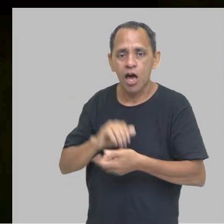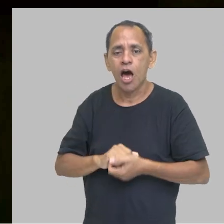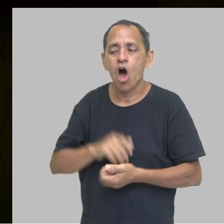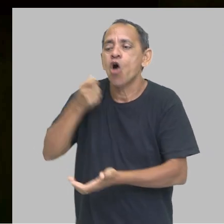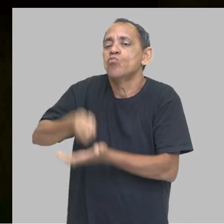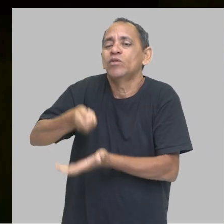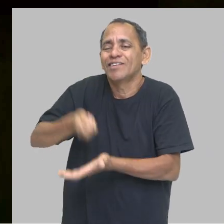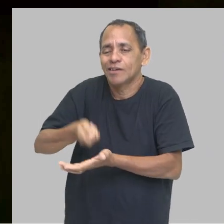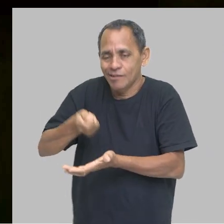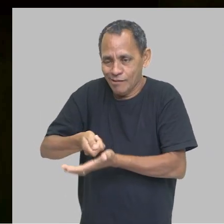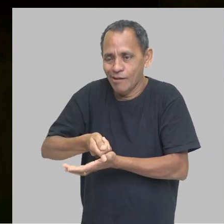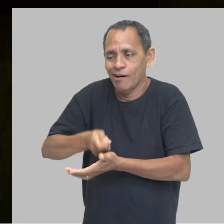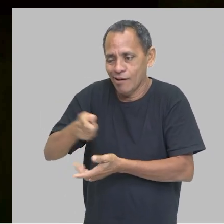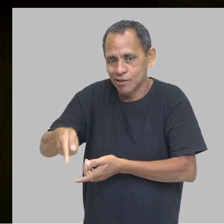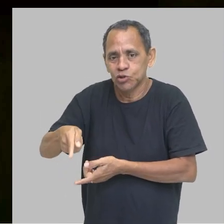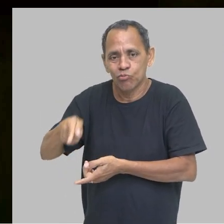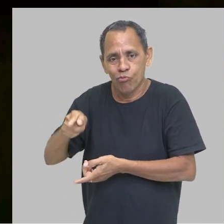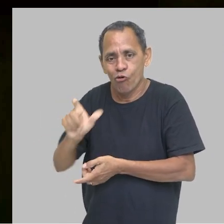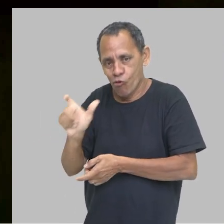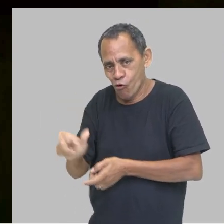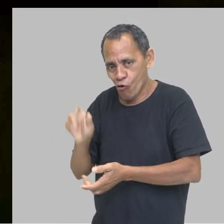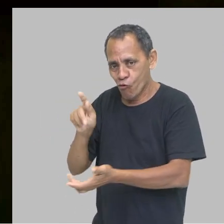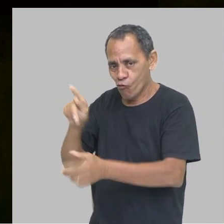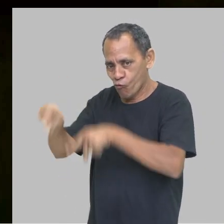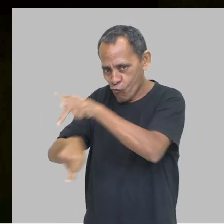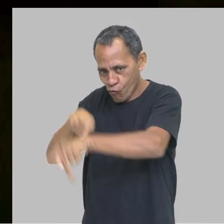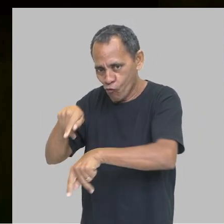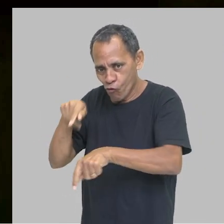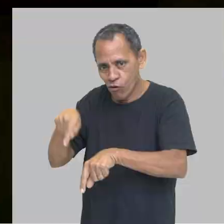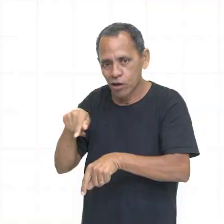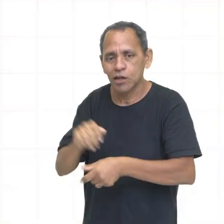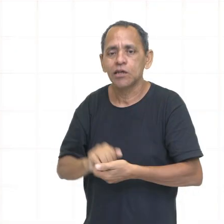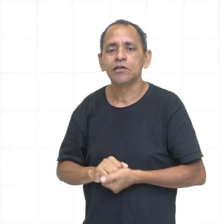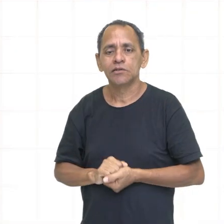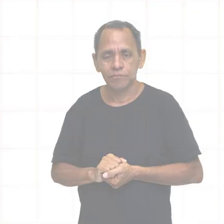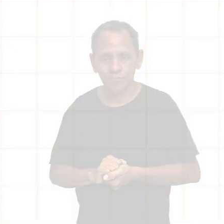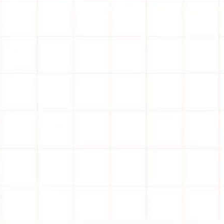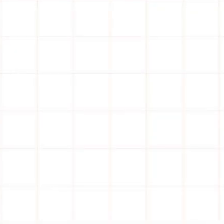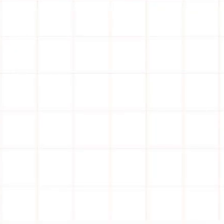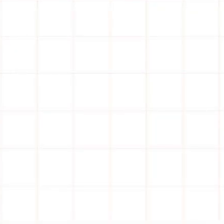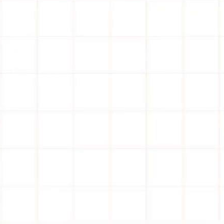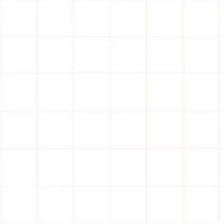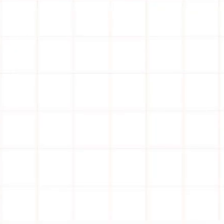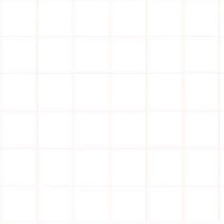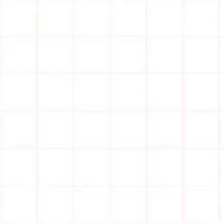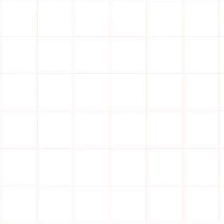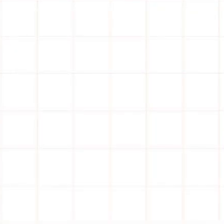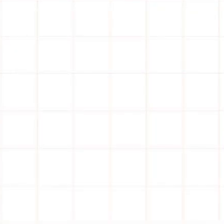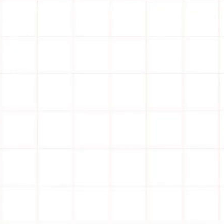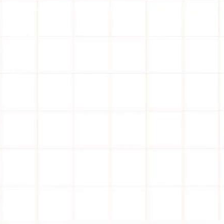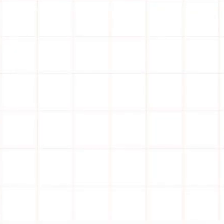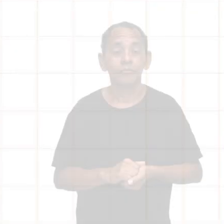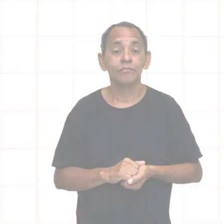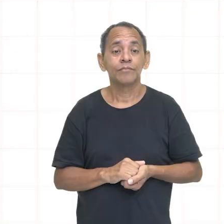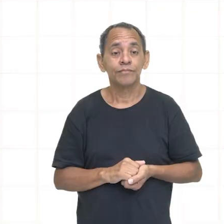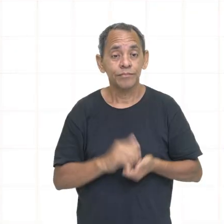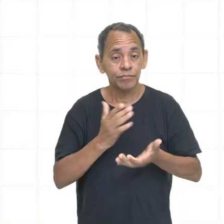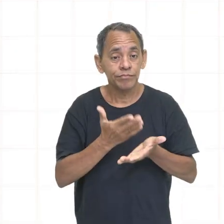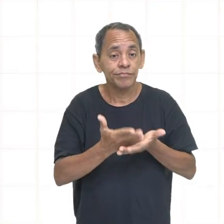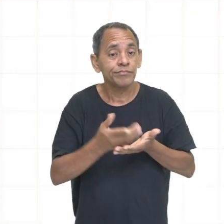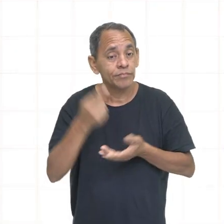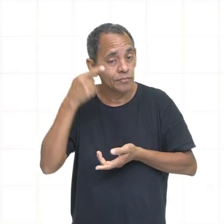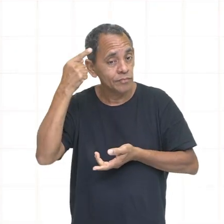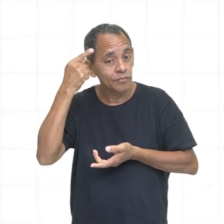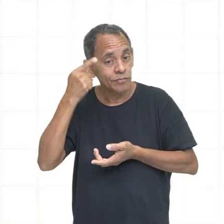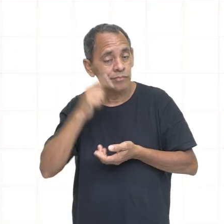obrigado a ser civilizado. Ok, gente? Vamos ao texto. Vamos lá, galera. Partindo dessa ideia do